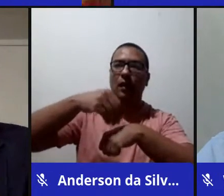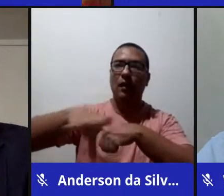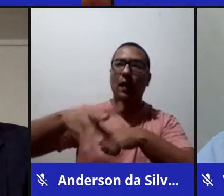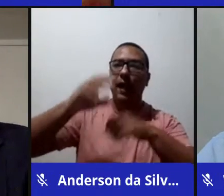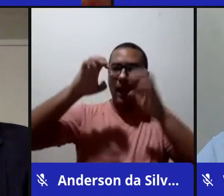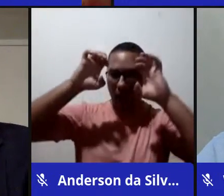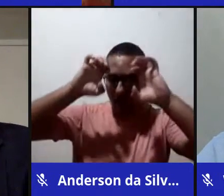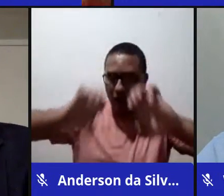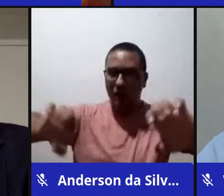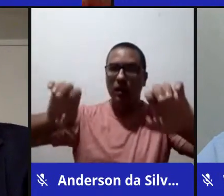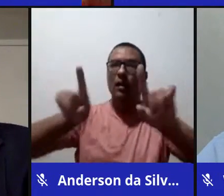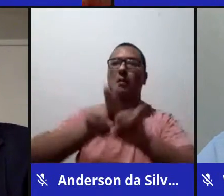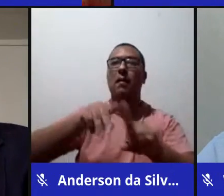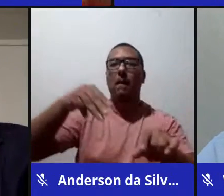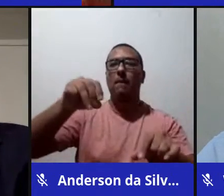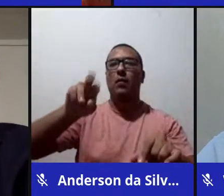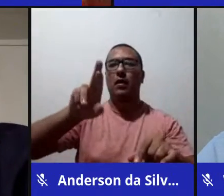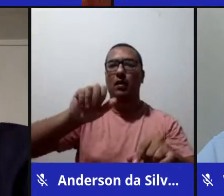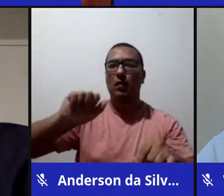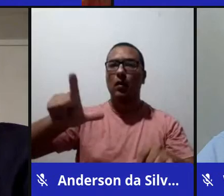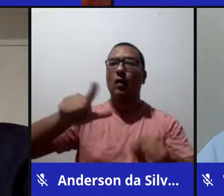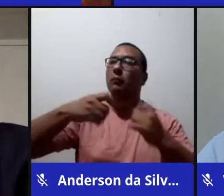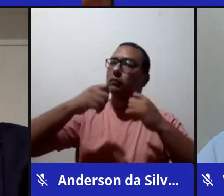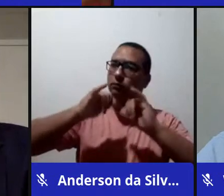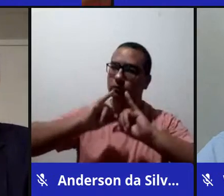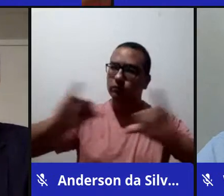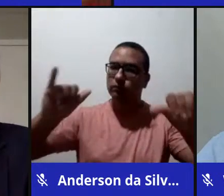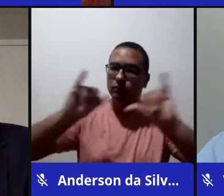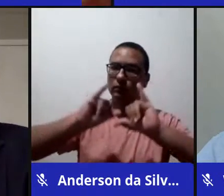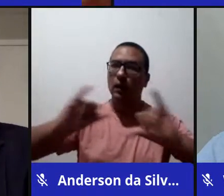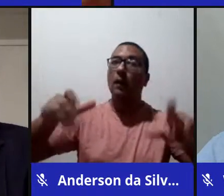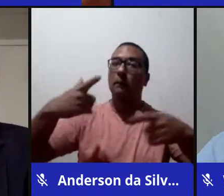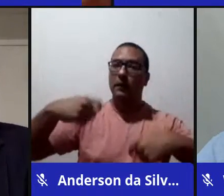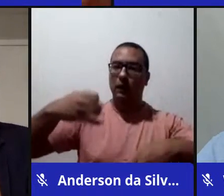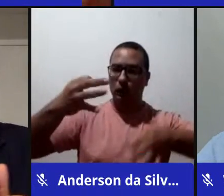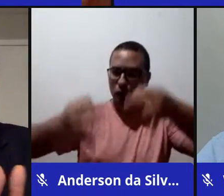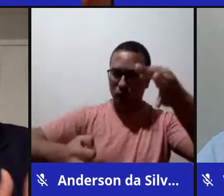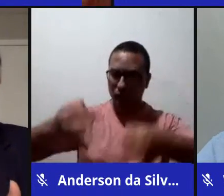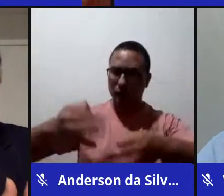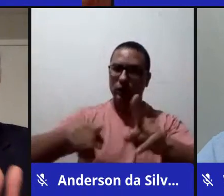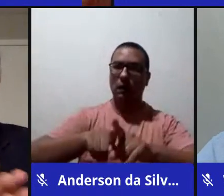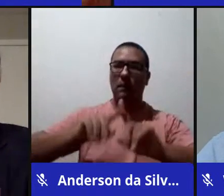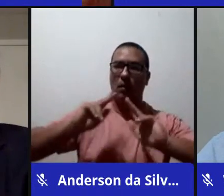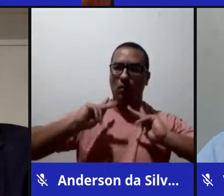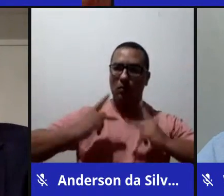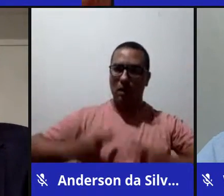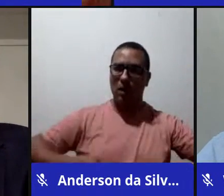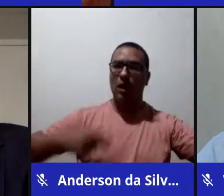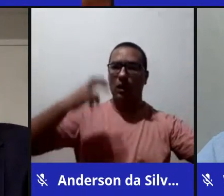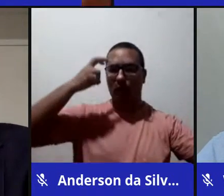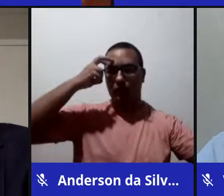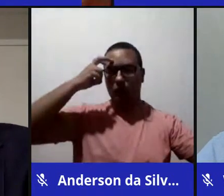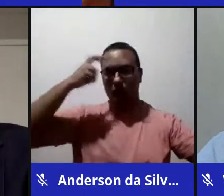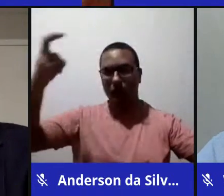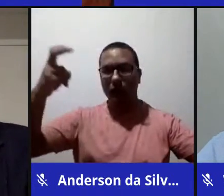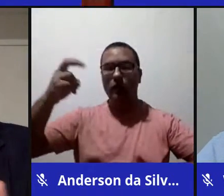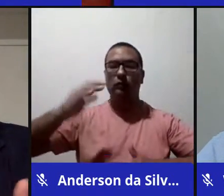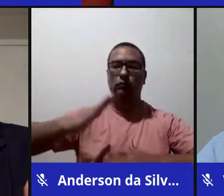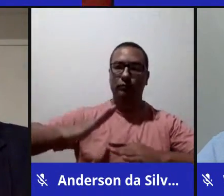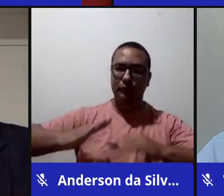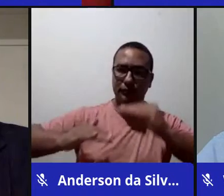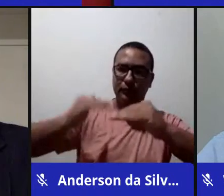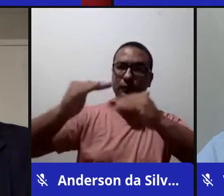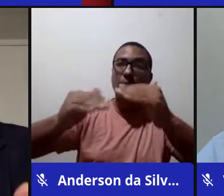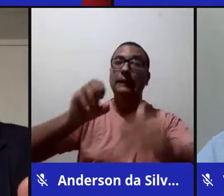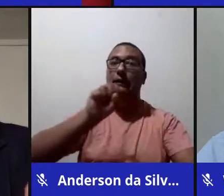e morais, e eu acho que só vamos ter uma sociedade mais justa, mais humana, mais inteligente, mais sustentável, se,